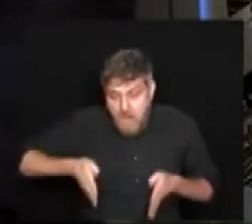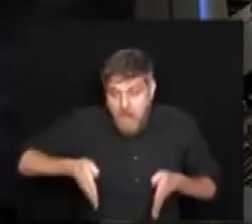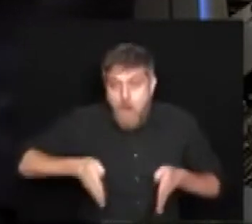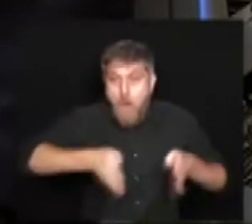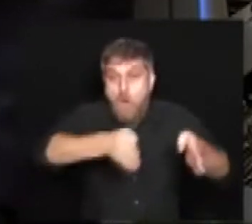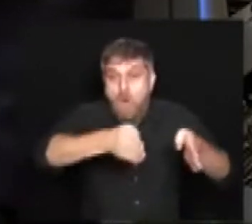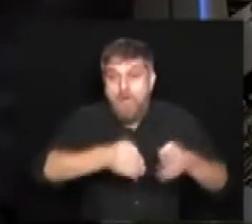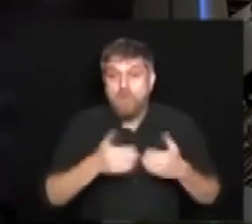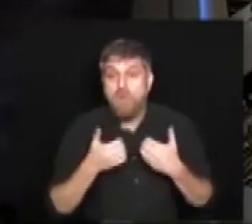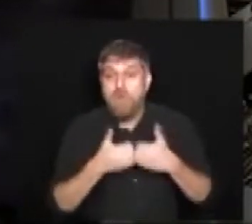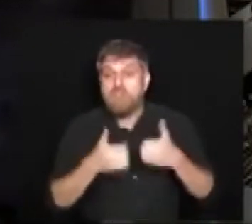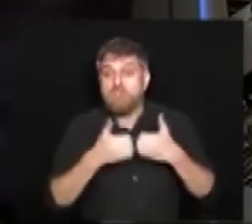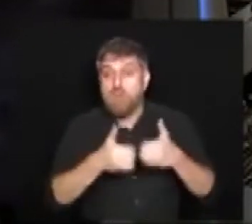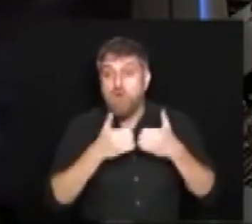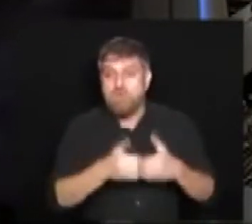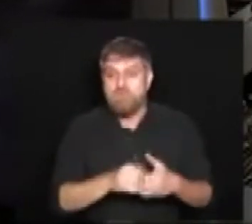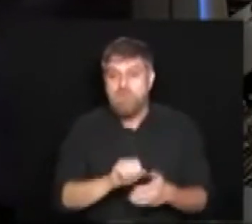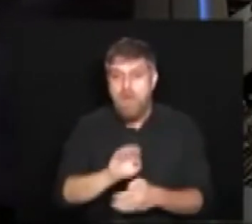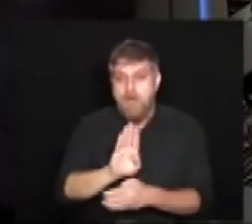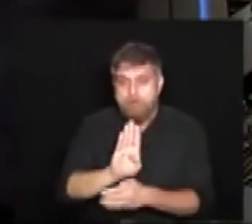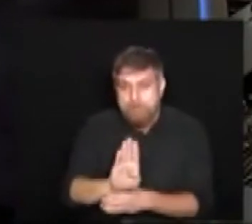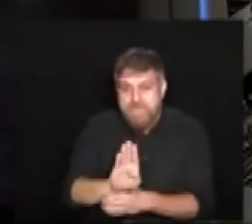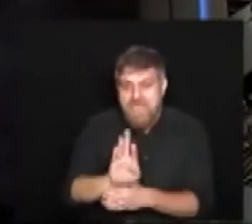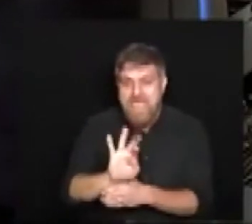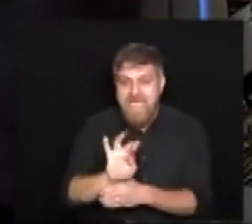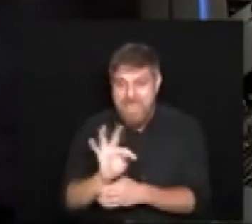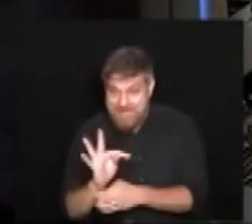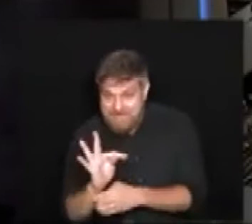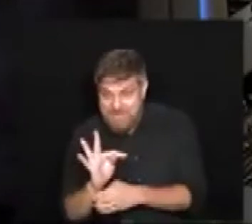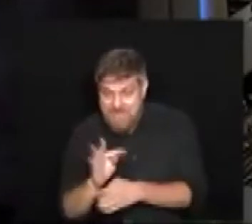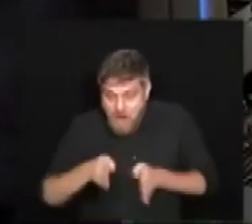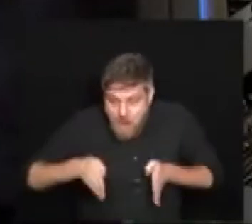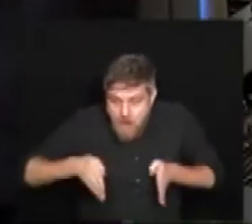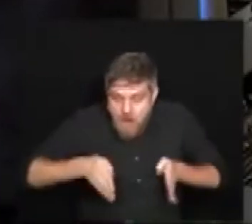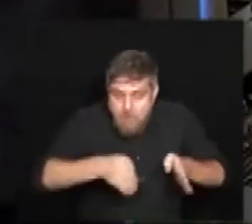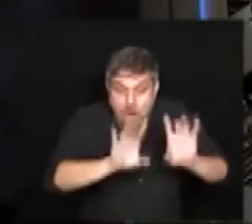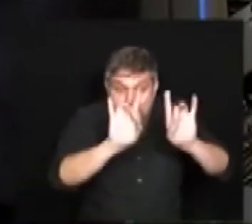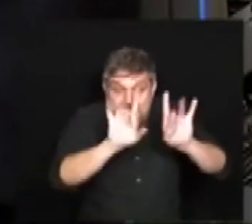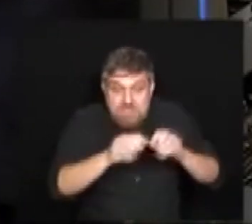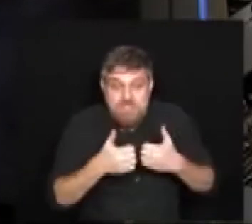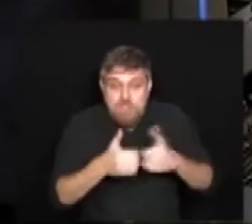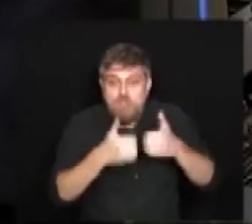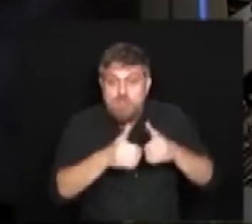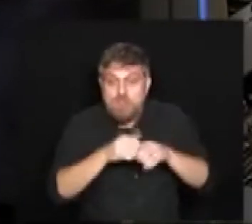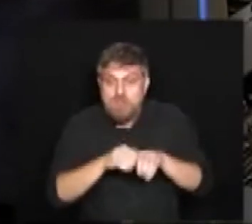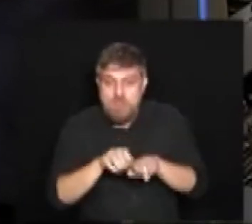do BRT. Como é que está indo? As pessoas têm sempre essa mapa das